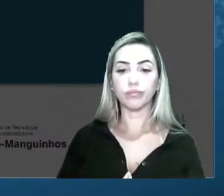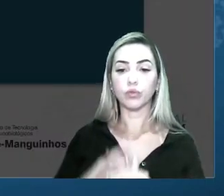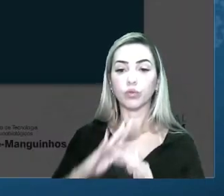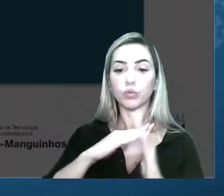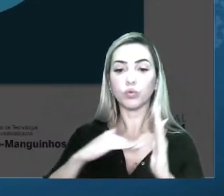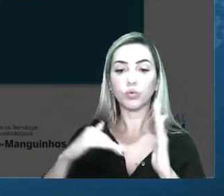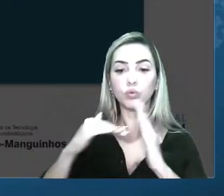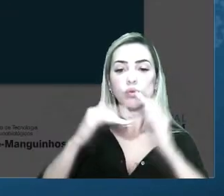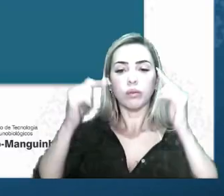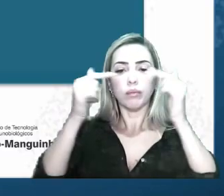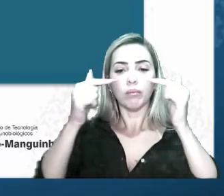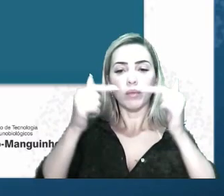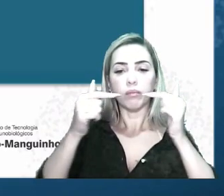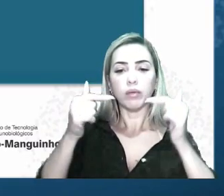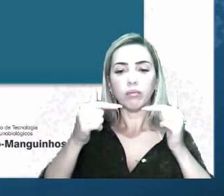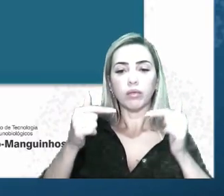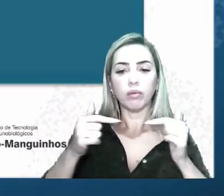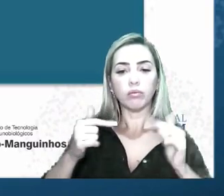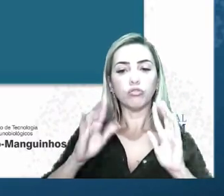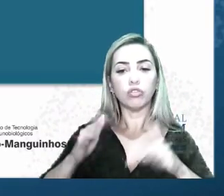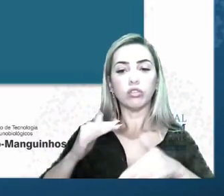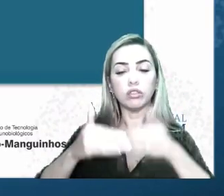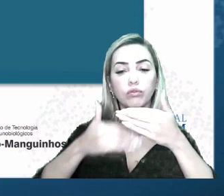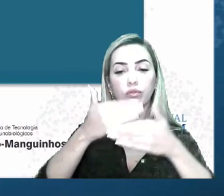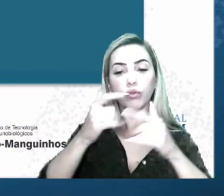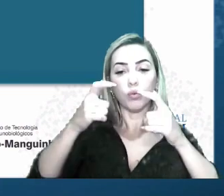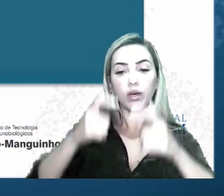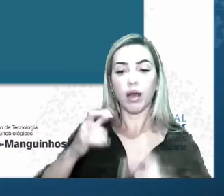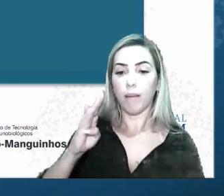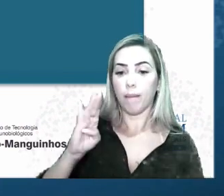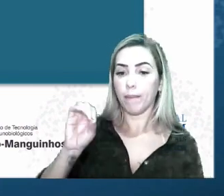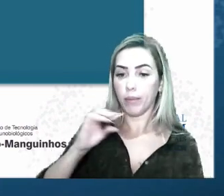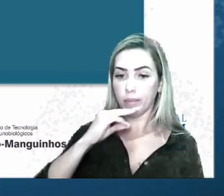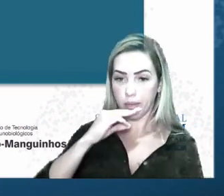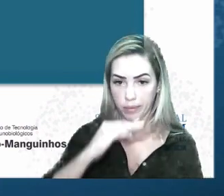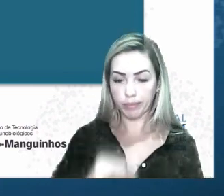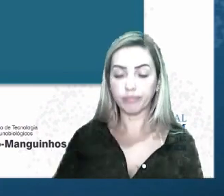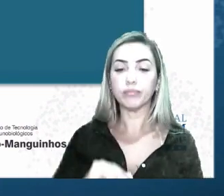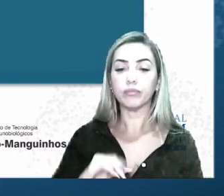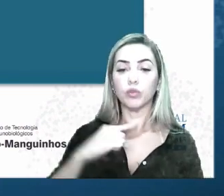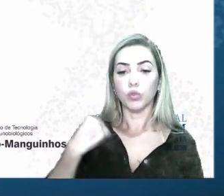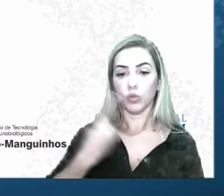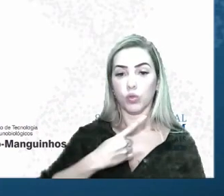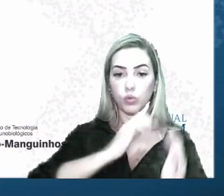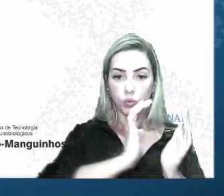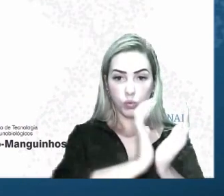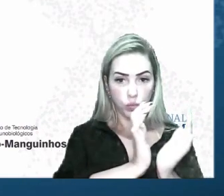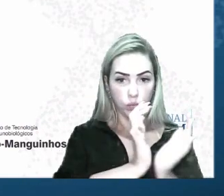combinações foram totalmente desenvolvidas em biomanguinhos pela nossa equipe.